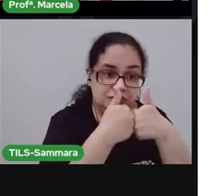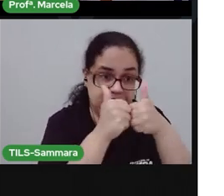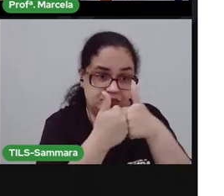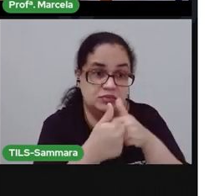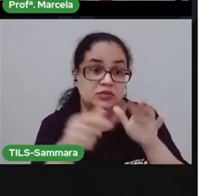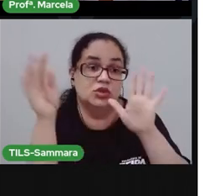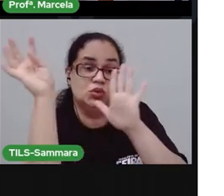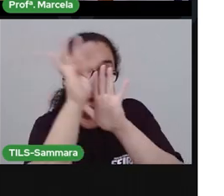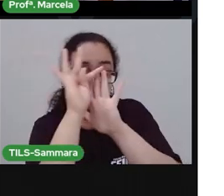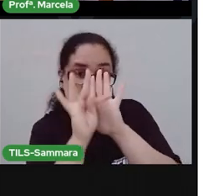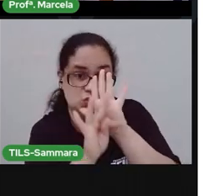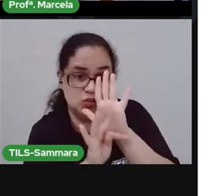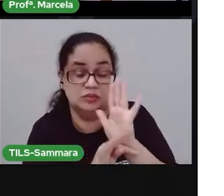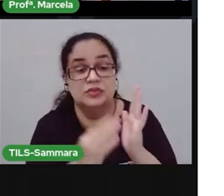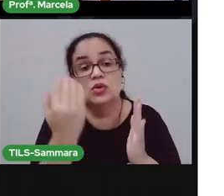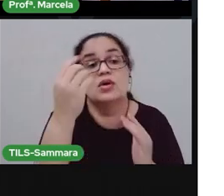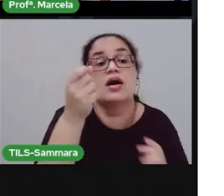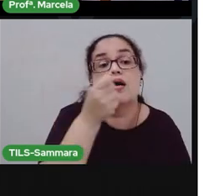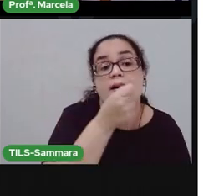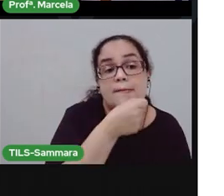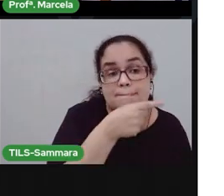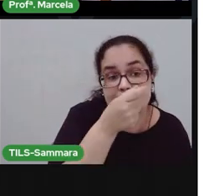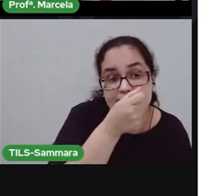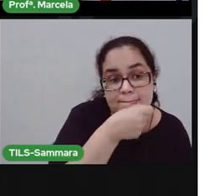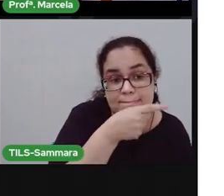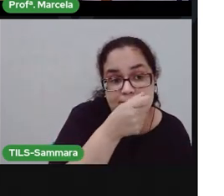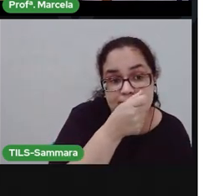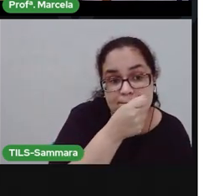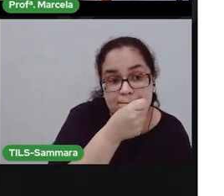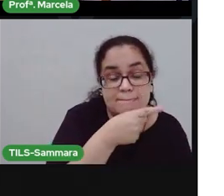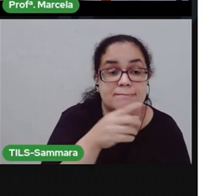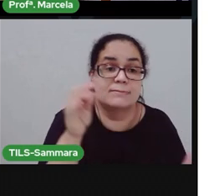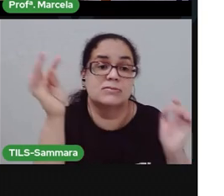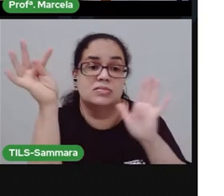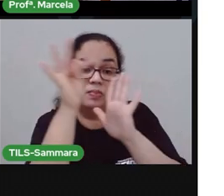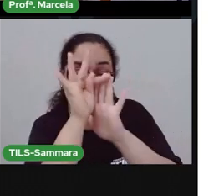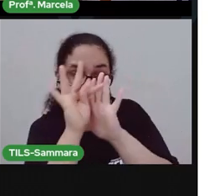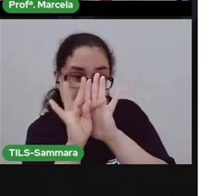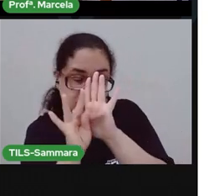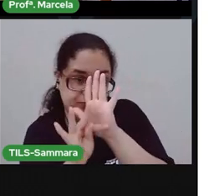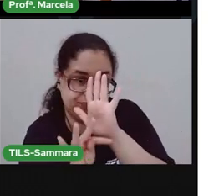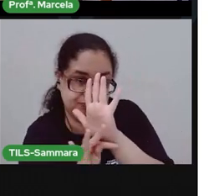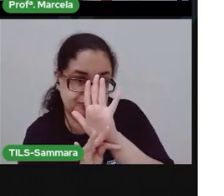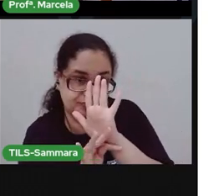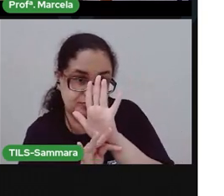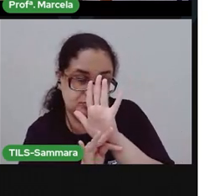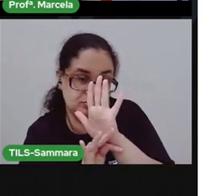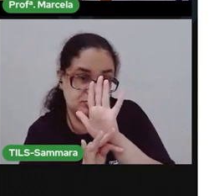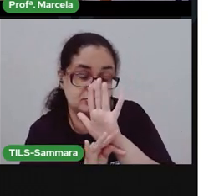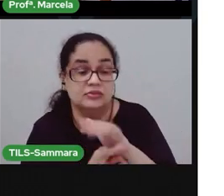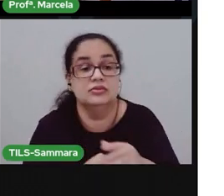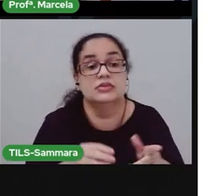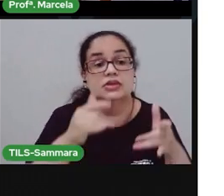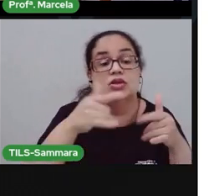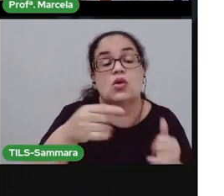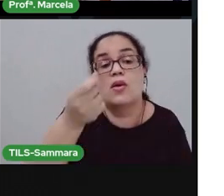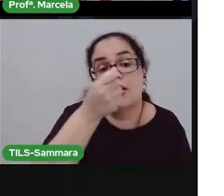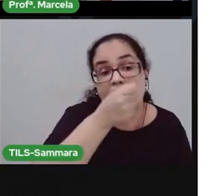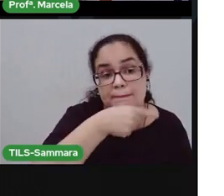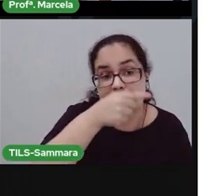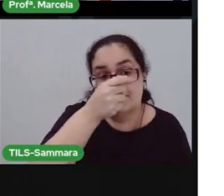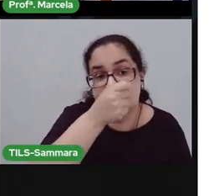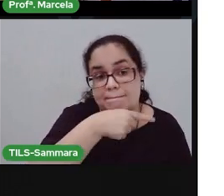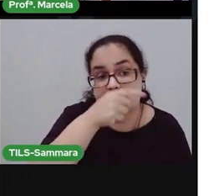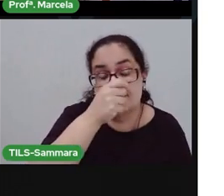texto escrito na bula do remédio. Aquele textozinho que vem dentro da caixinha de remédio.